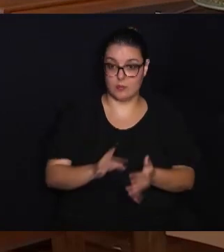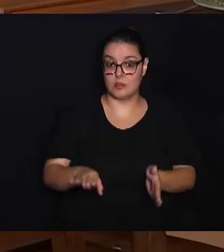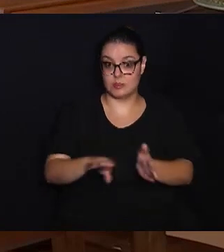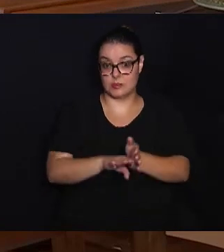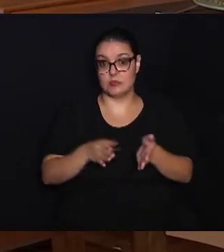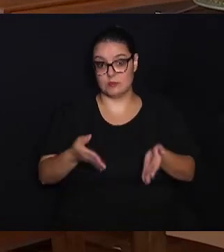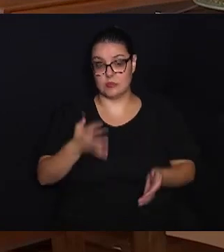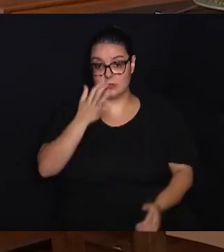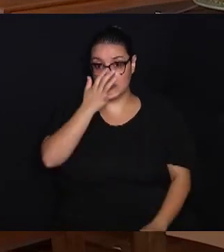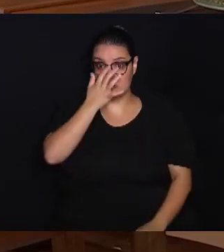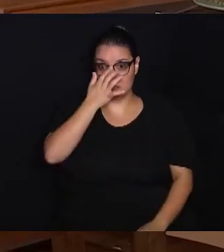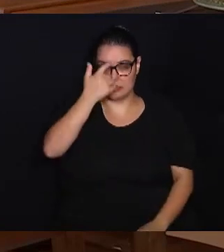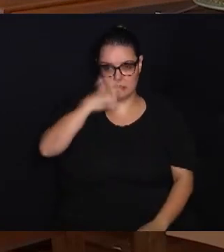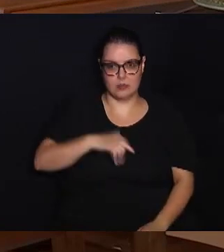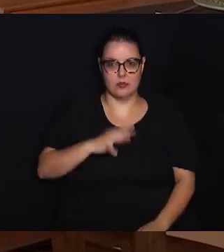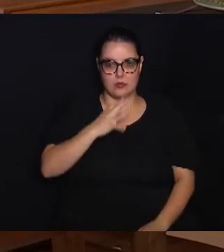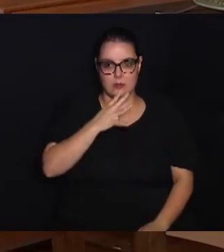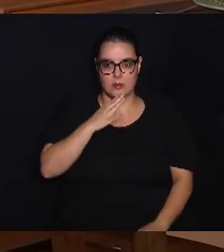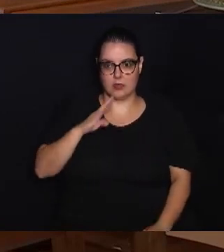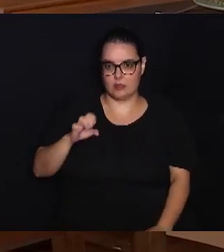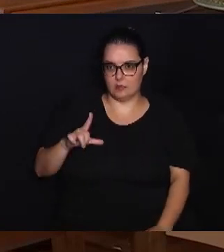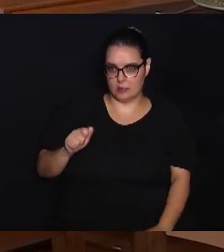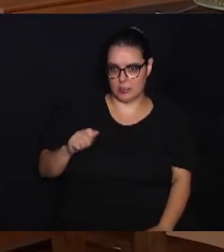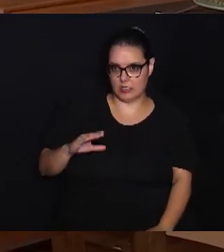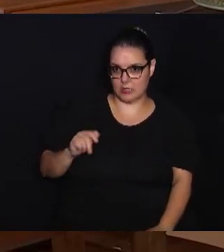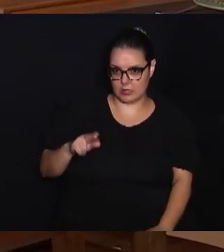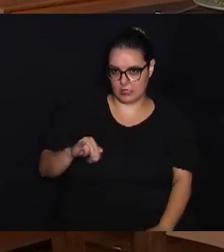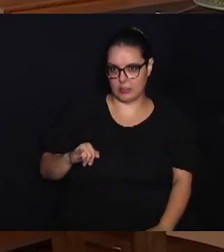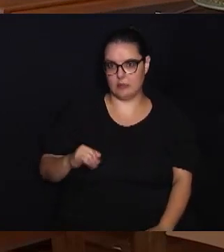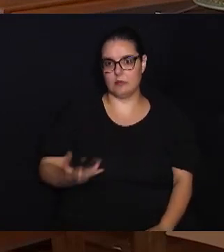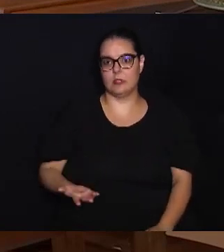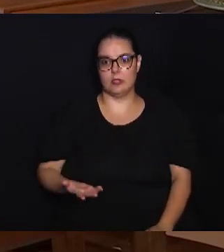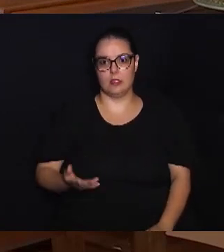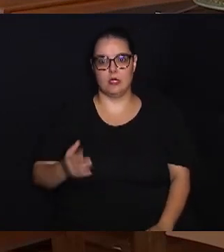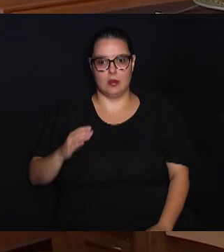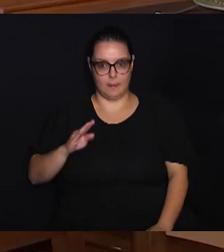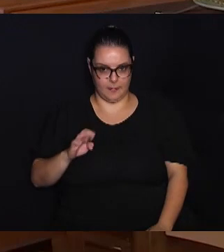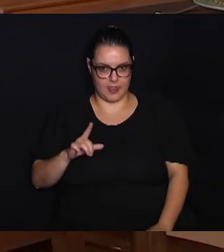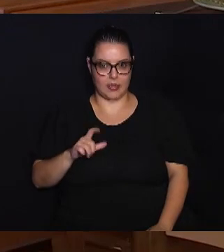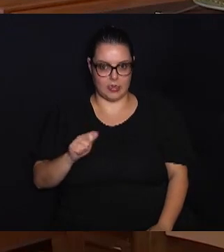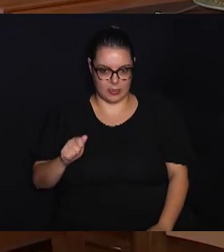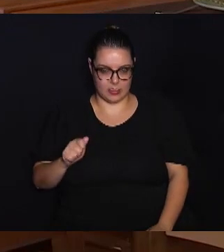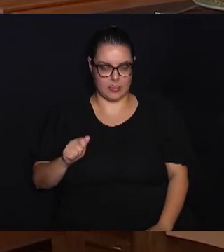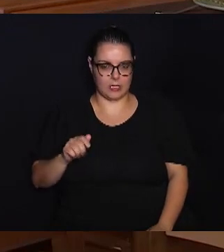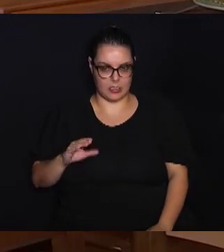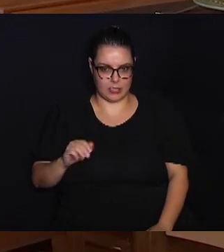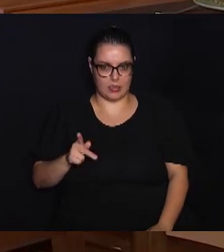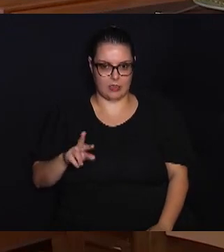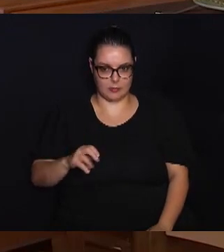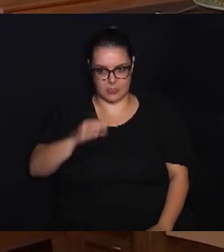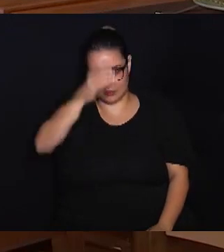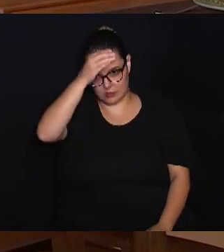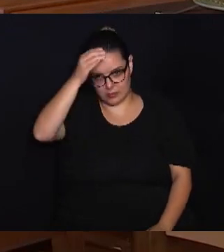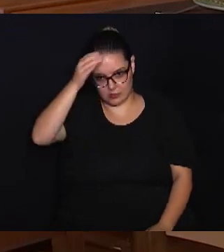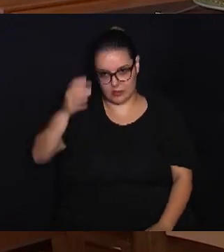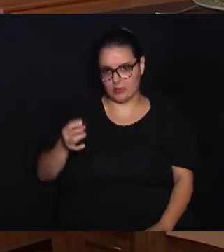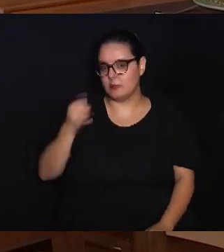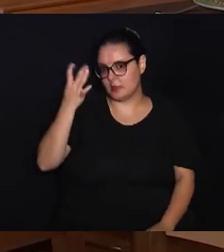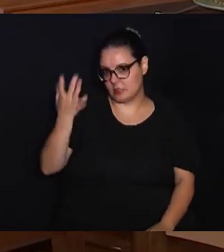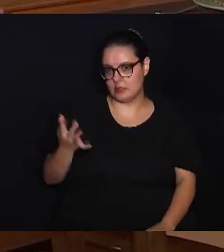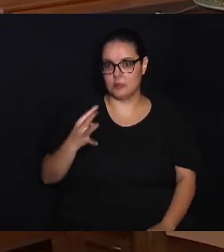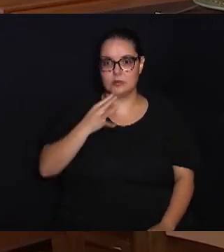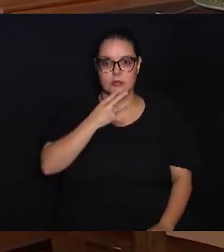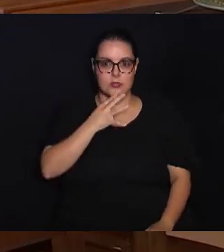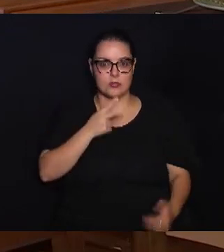Então realmente nós chegamos aqui por eu conhecer a Bela capre a fundo ser um cliente Bela capre isso também facilitou eu vi ser um